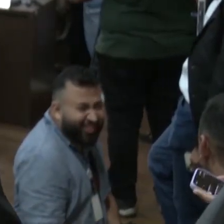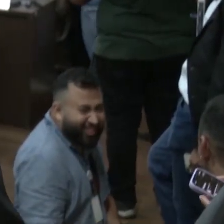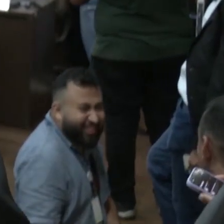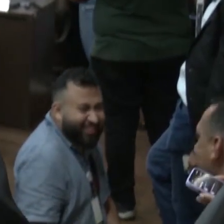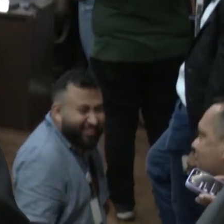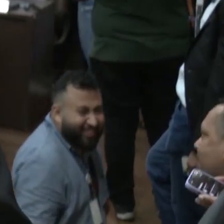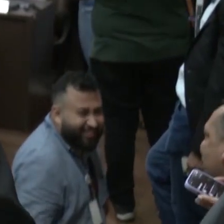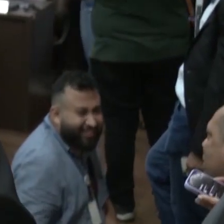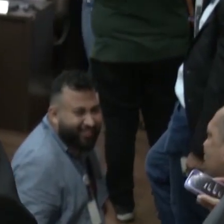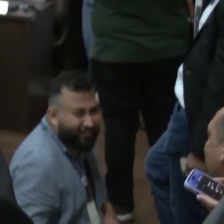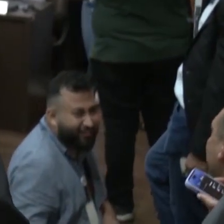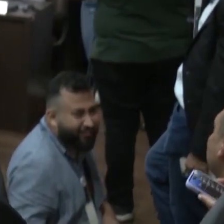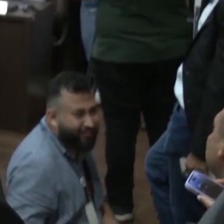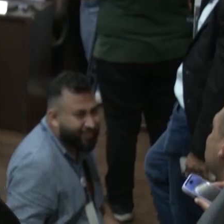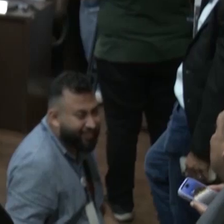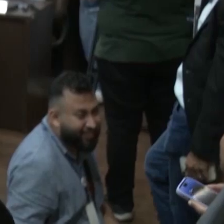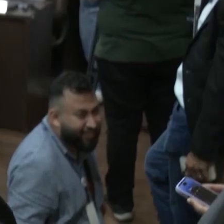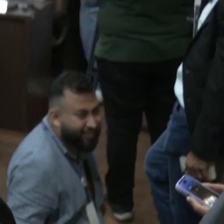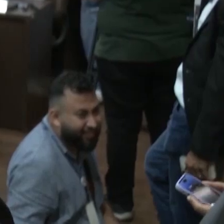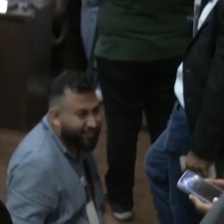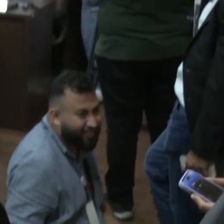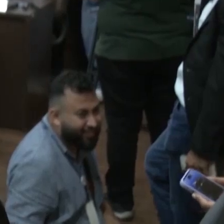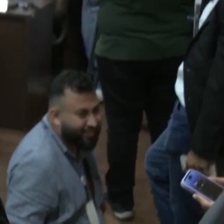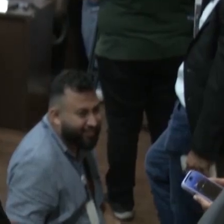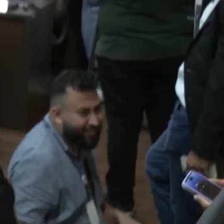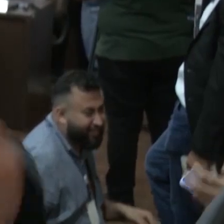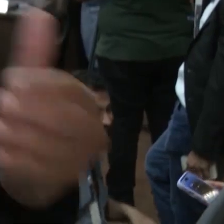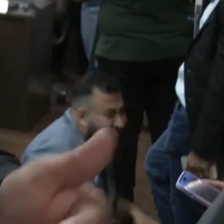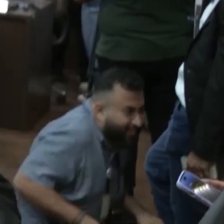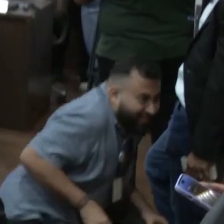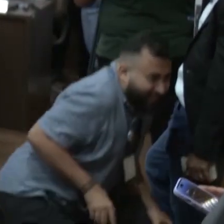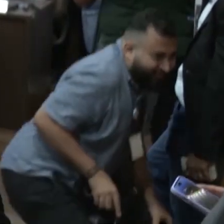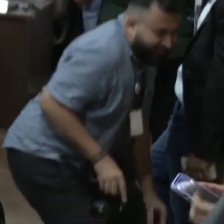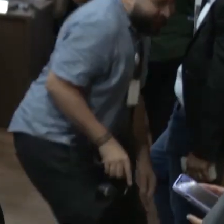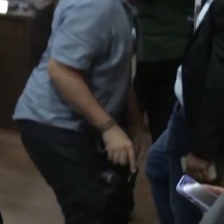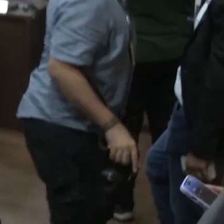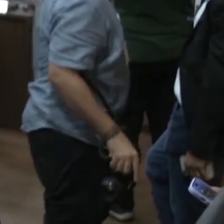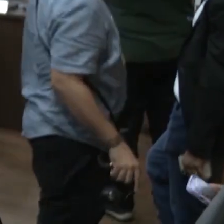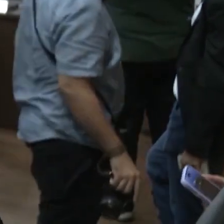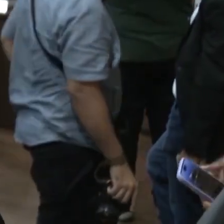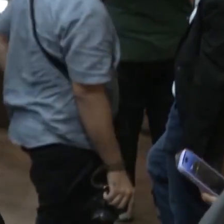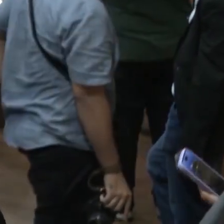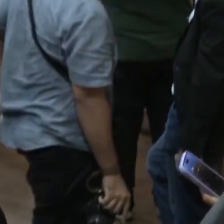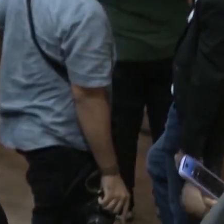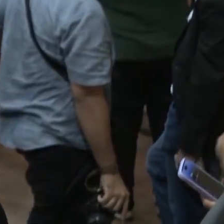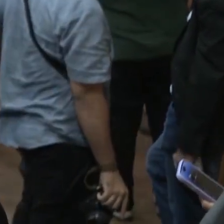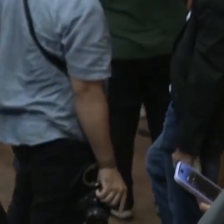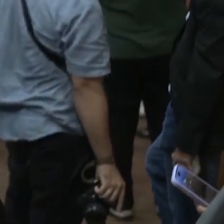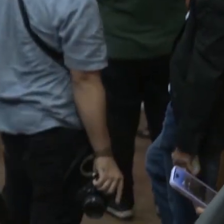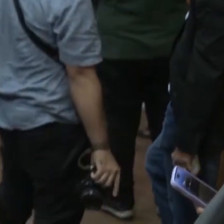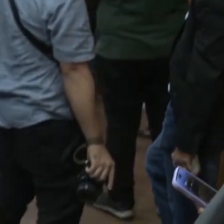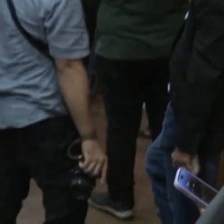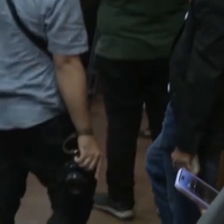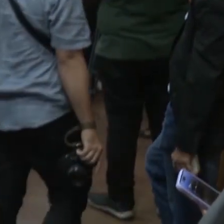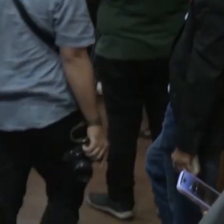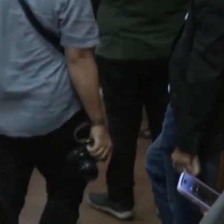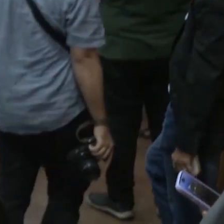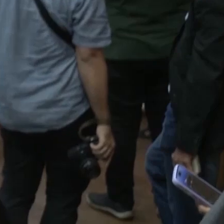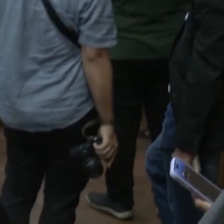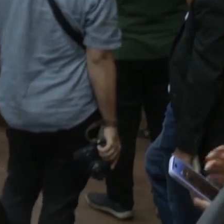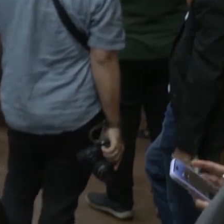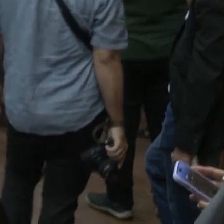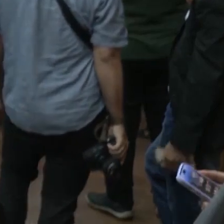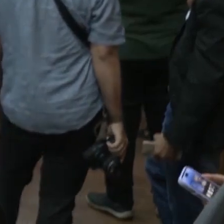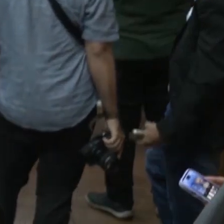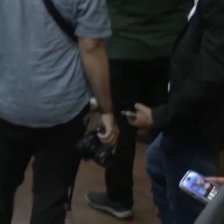família. E a gente vê que uma das principais causas da evasão escolar, principalmente aquelas pessoas que são de família de baixa renda, exatamente a